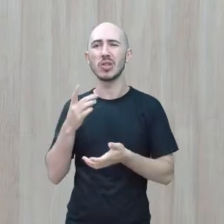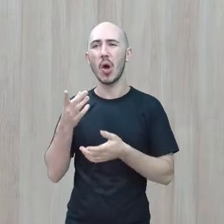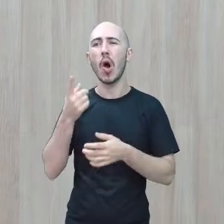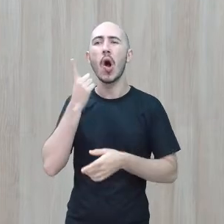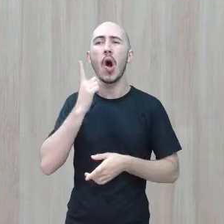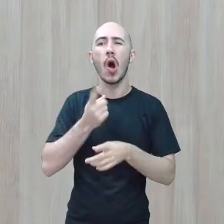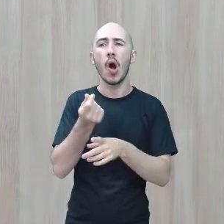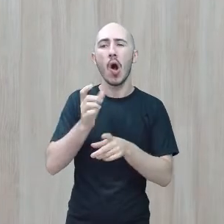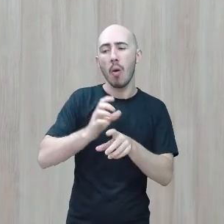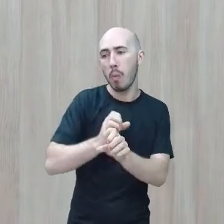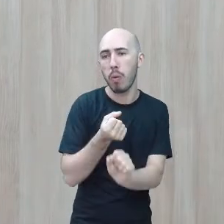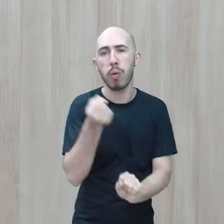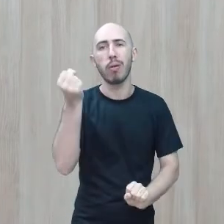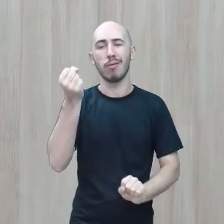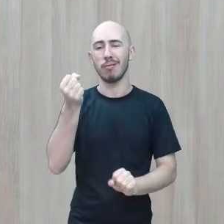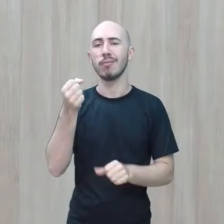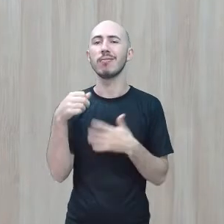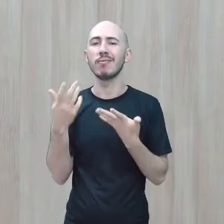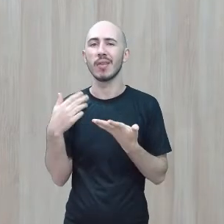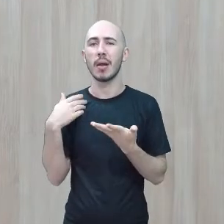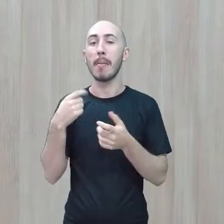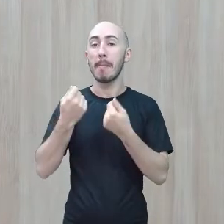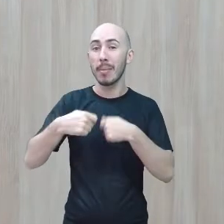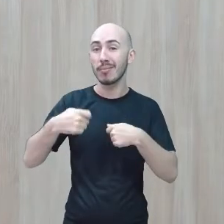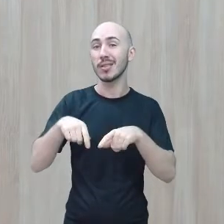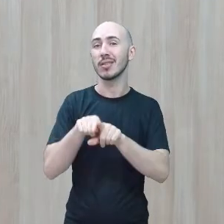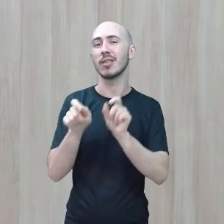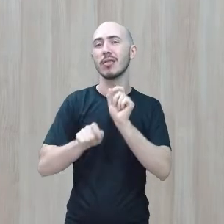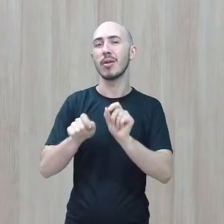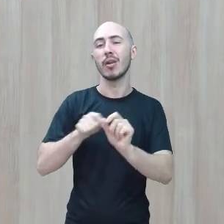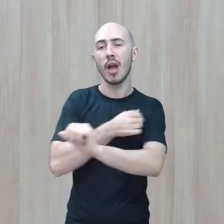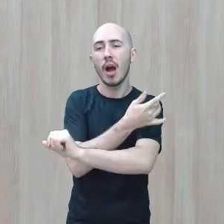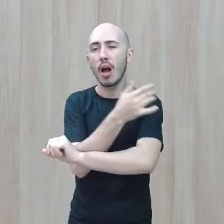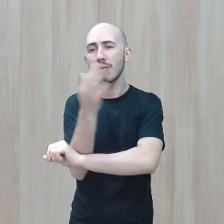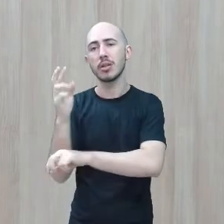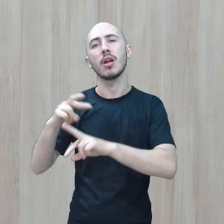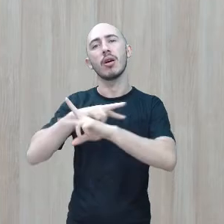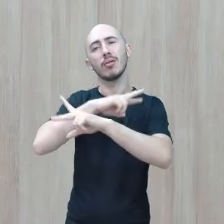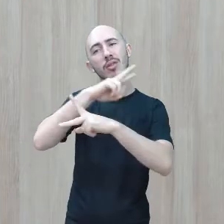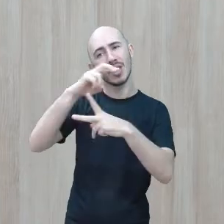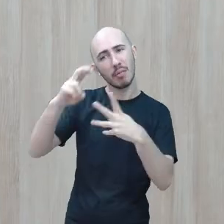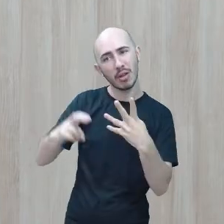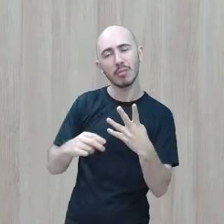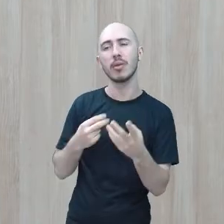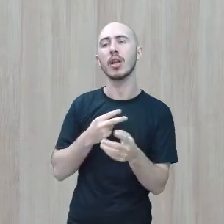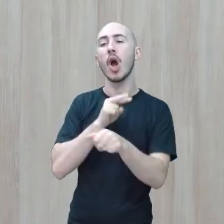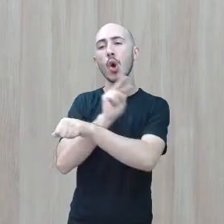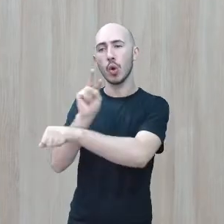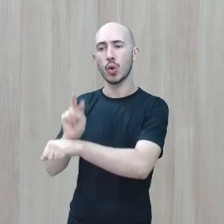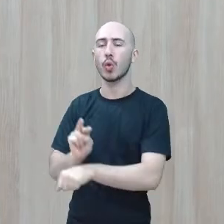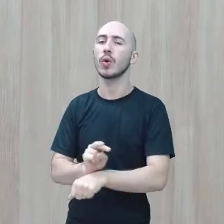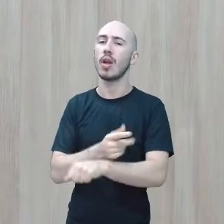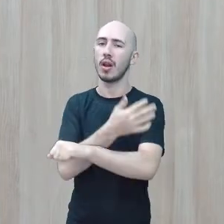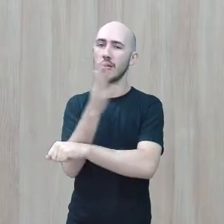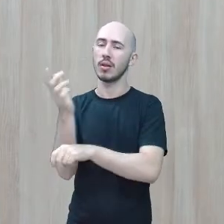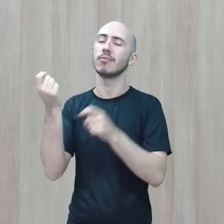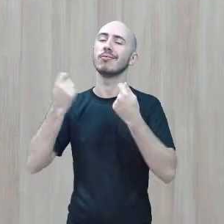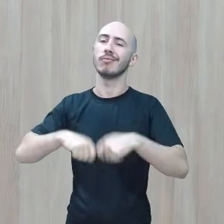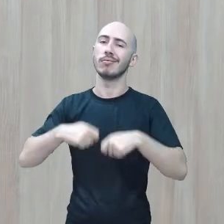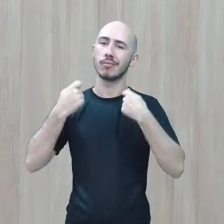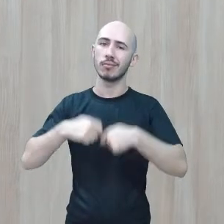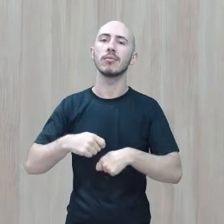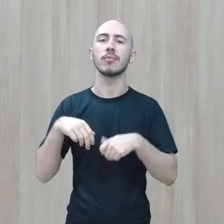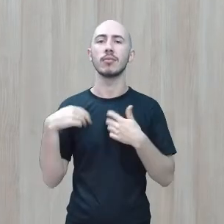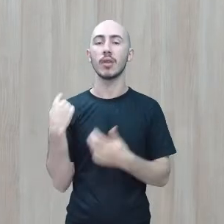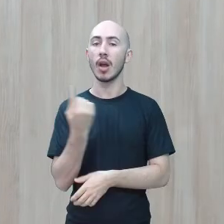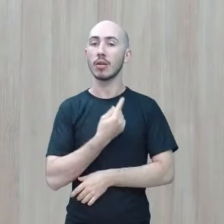lucro, o dinheiro, certo? Sem pensar nas causas ambientais, na preservação da natureza. E aí, isso que a